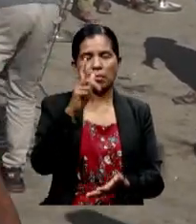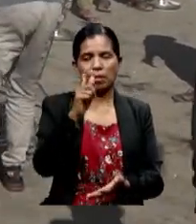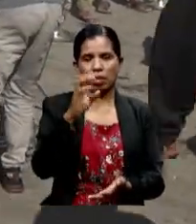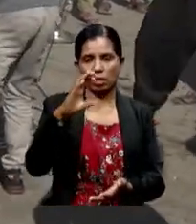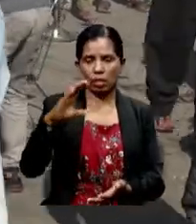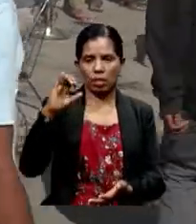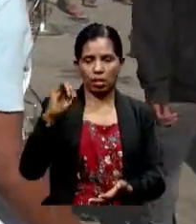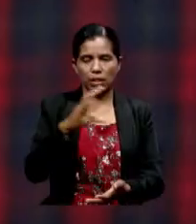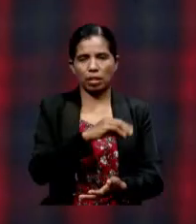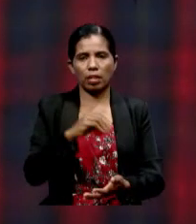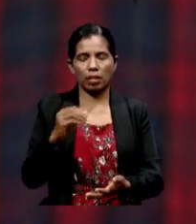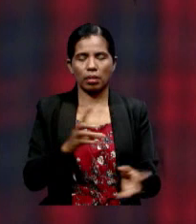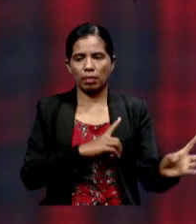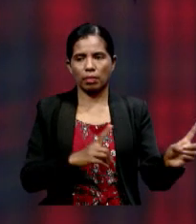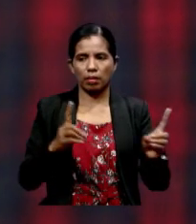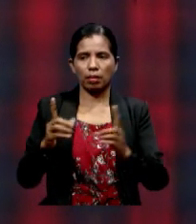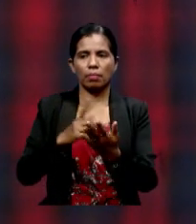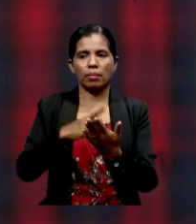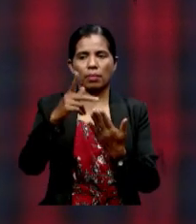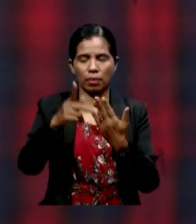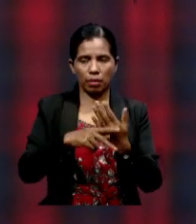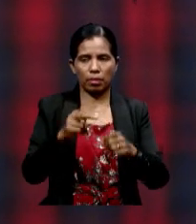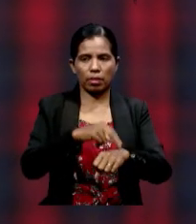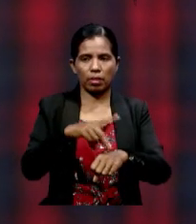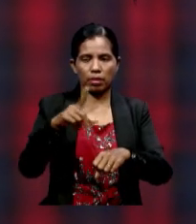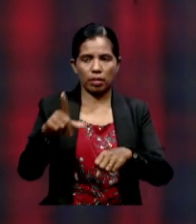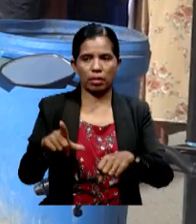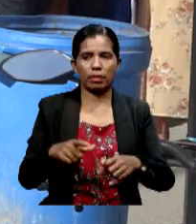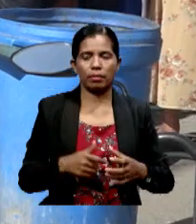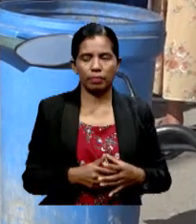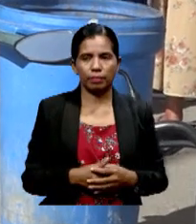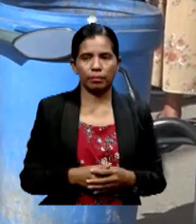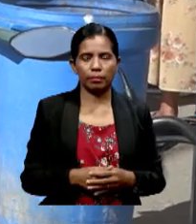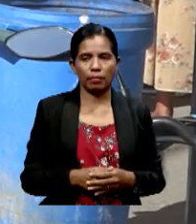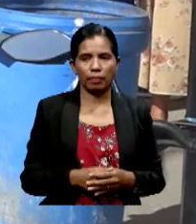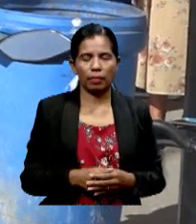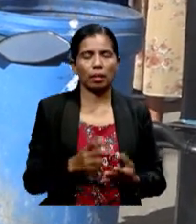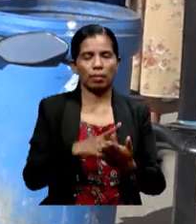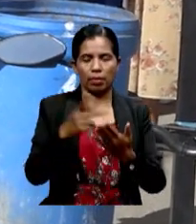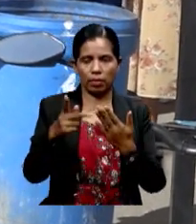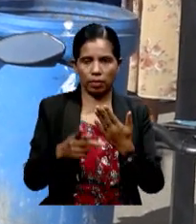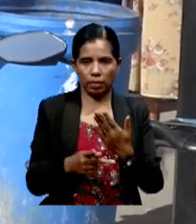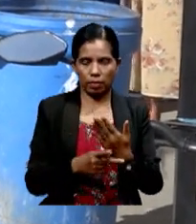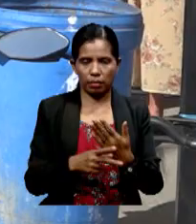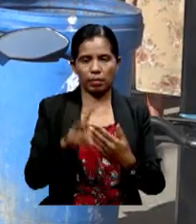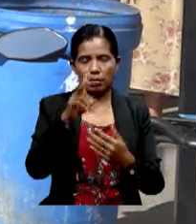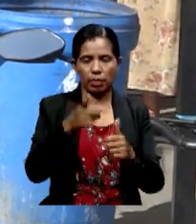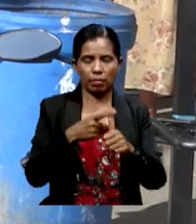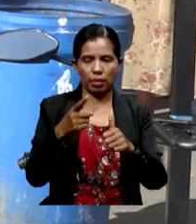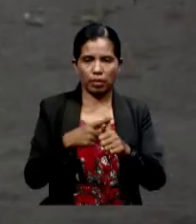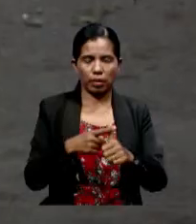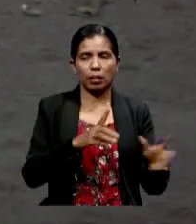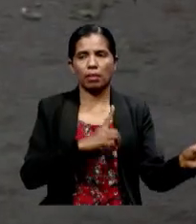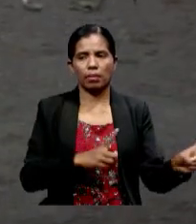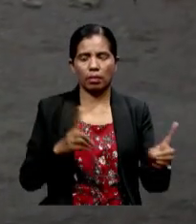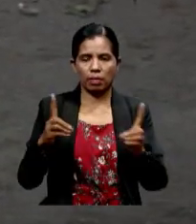no Indústria ho di implementa Programa Nasional Cesta Básica. Iha programa cesta básica fase da huluk nebe